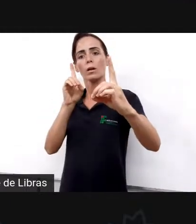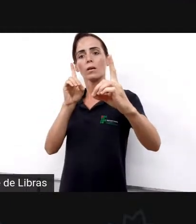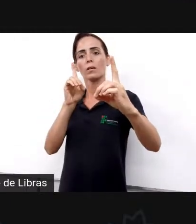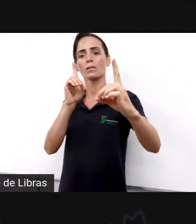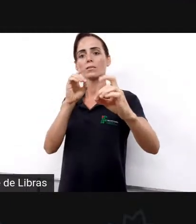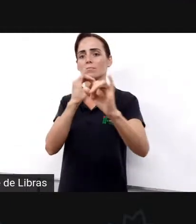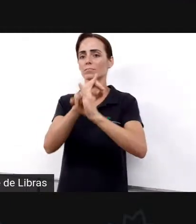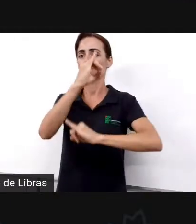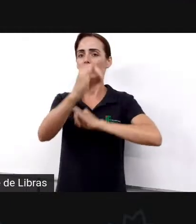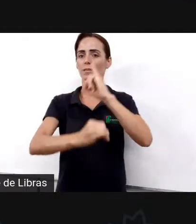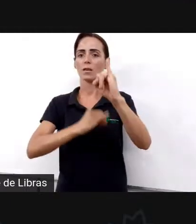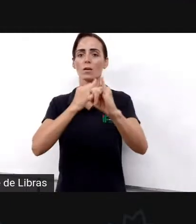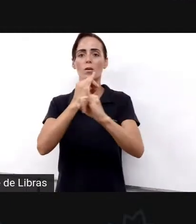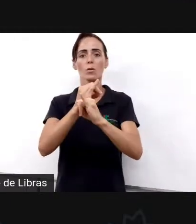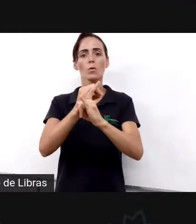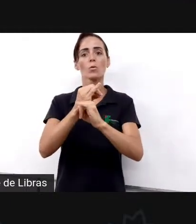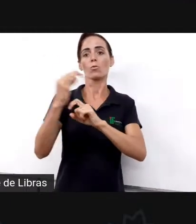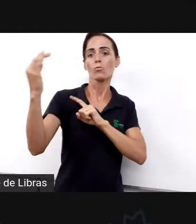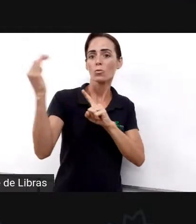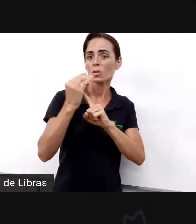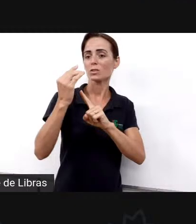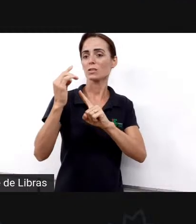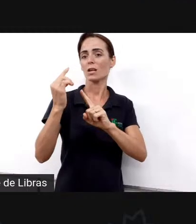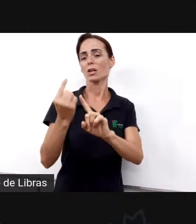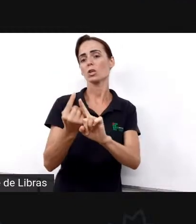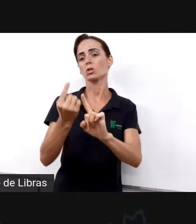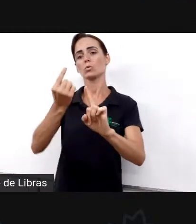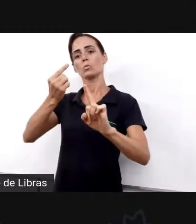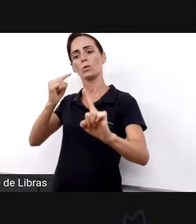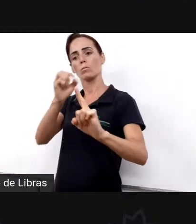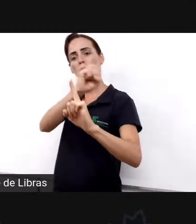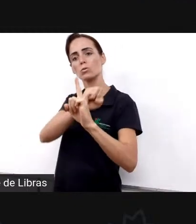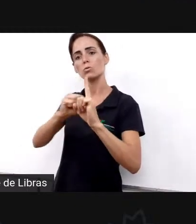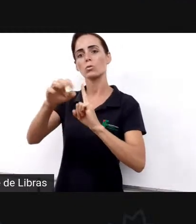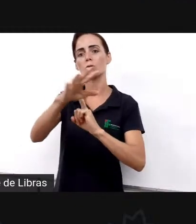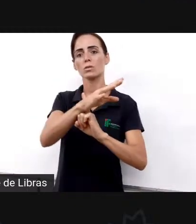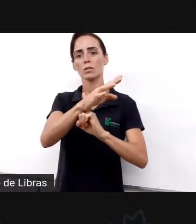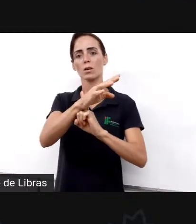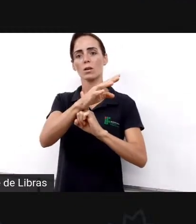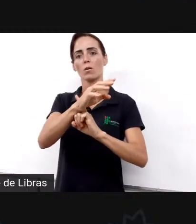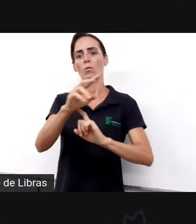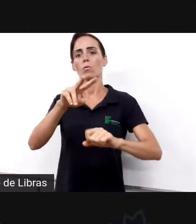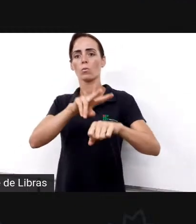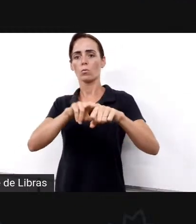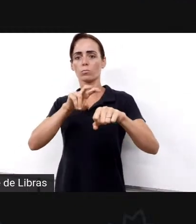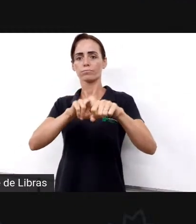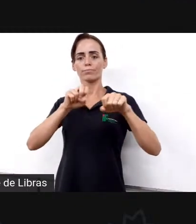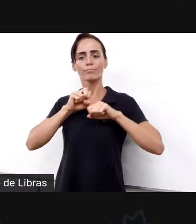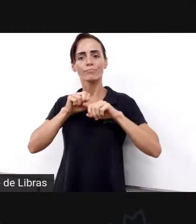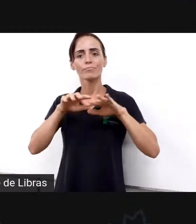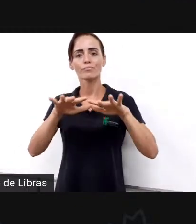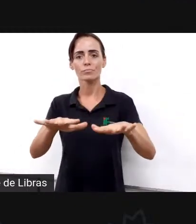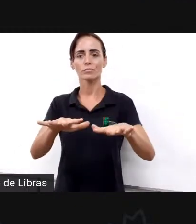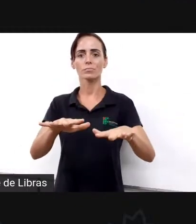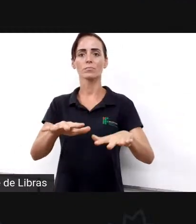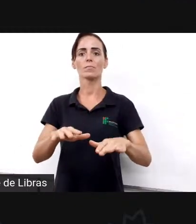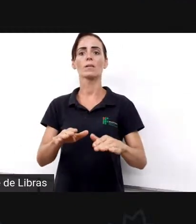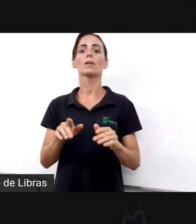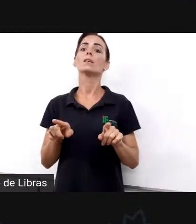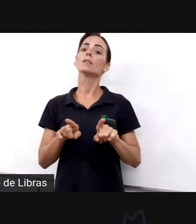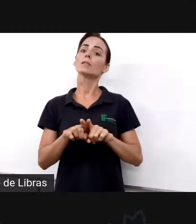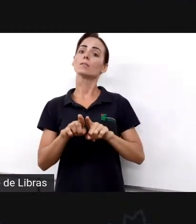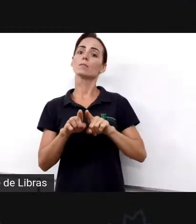isolamento social diante da pandemia COVID-19. Ademais, o fechamento dos polos de